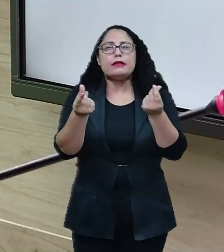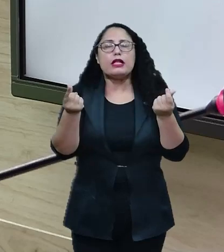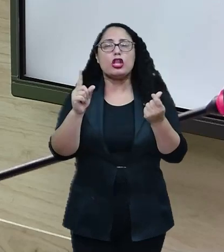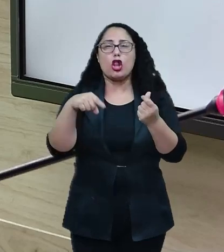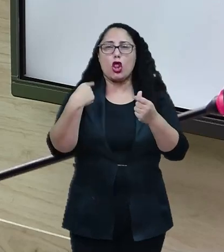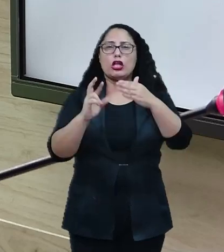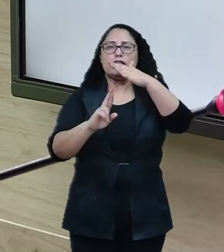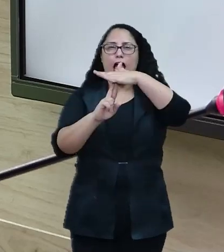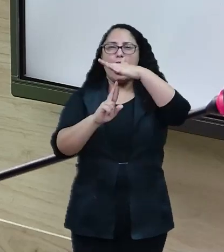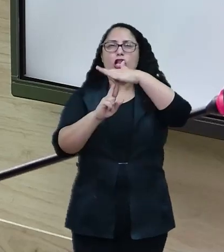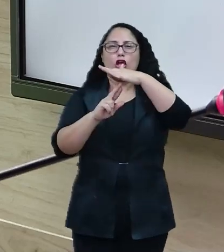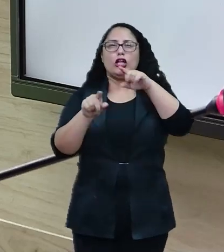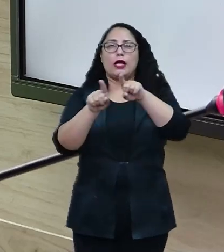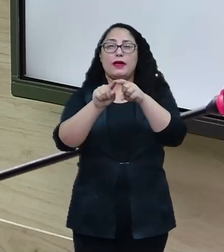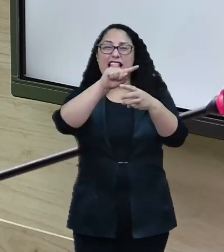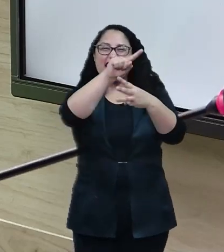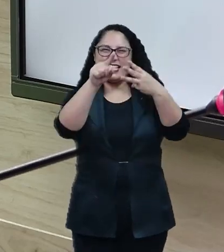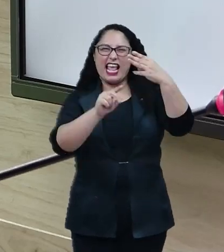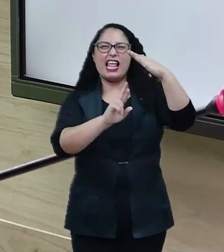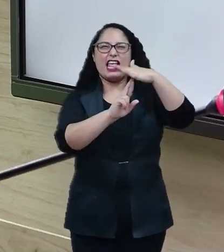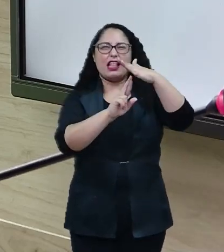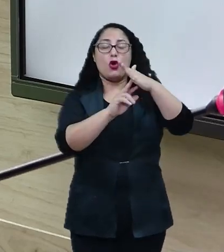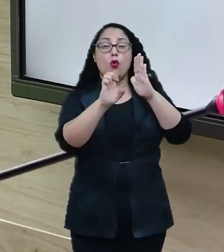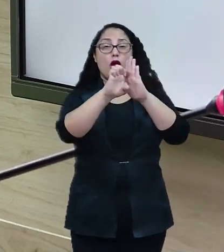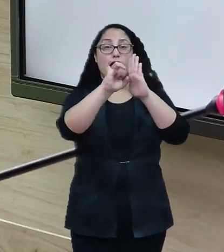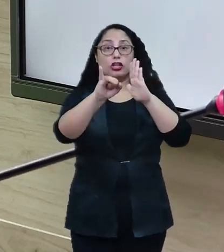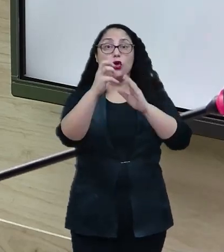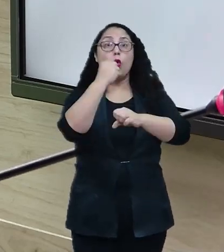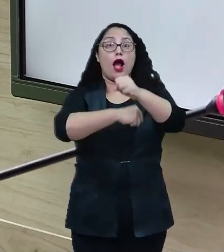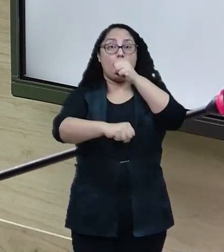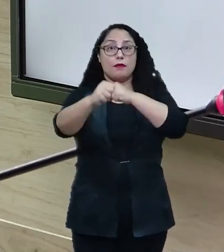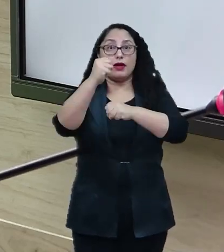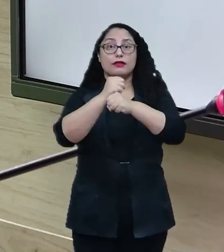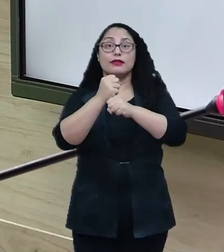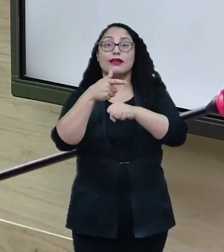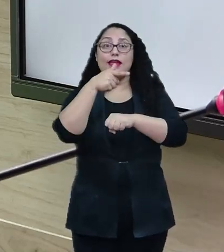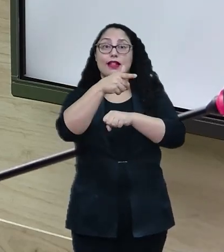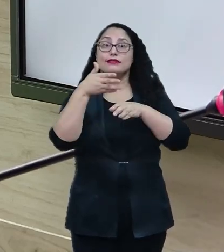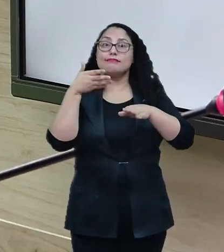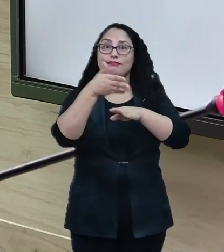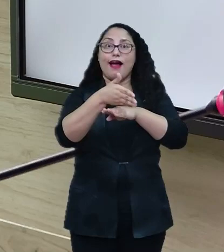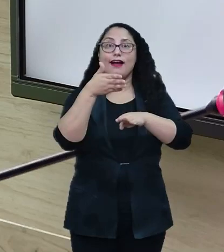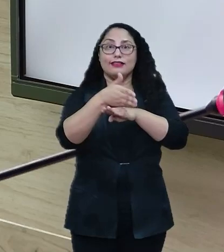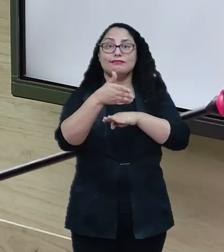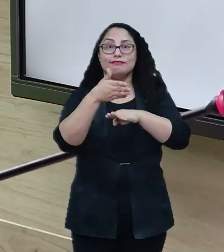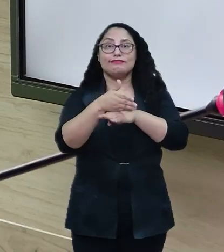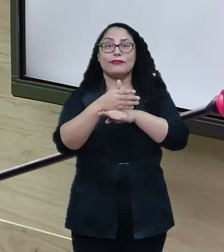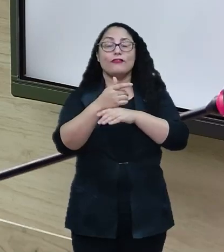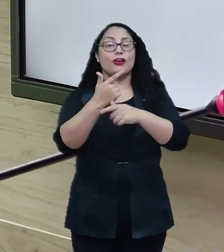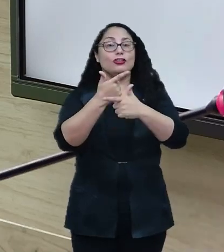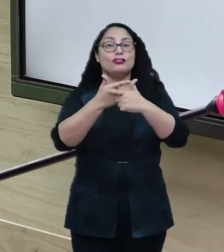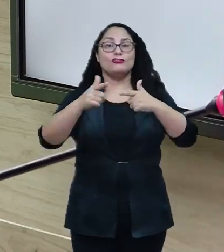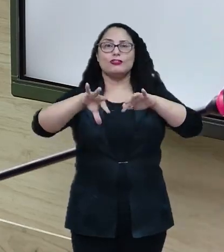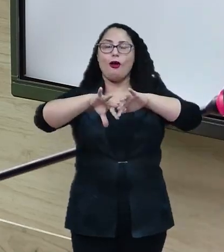nossa reitora e das 3 pró-reitorias. Esse edital que saiu no ano passado, que eles participaram, foi uma divisão de bolo, né? Falei, gente,